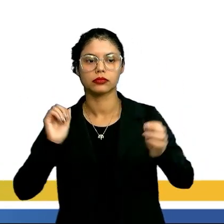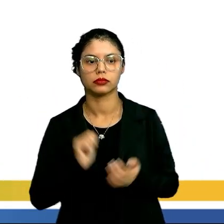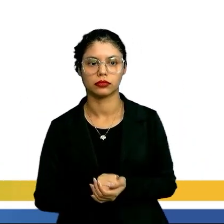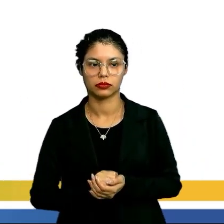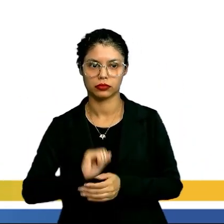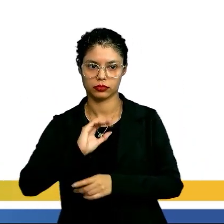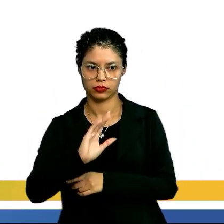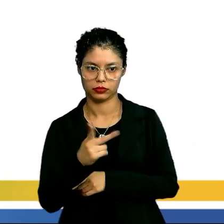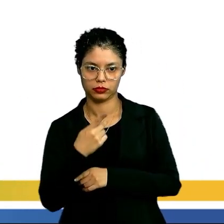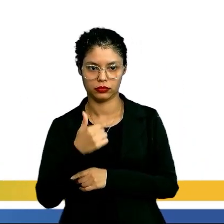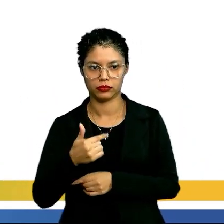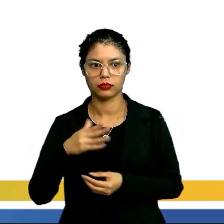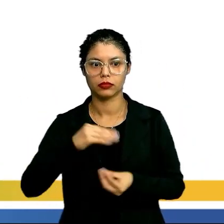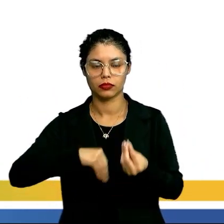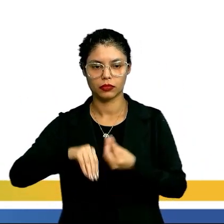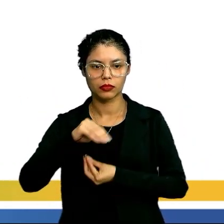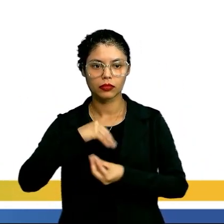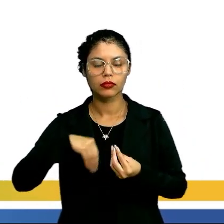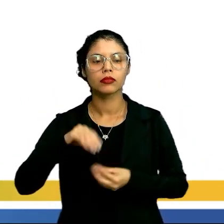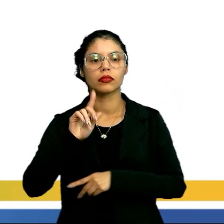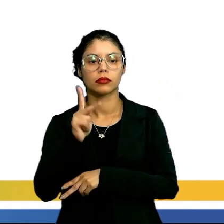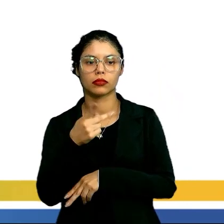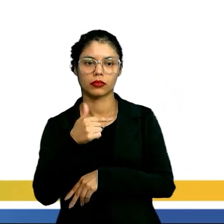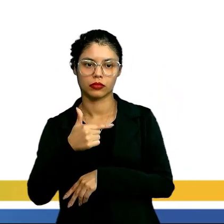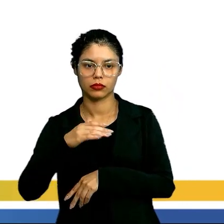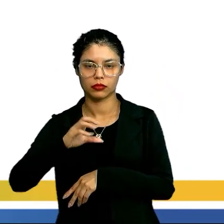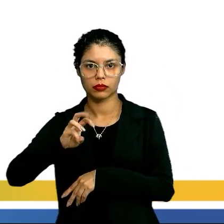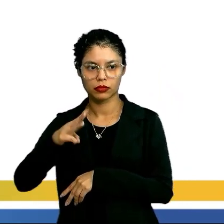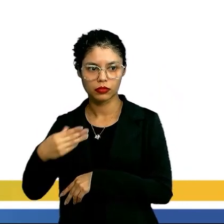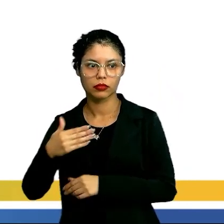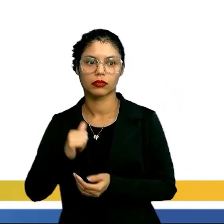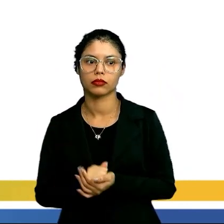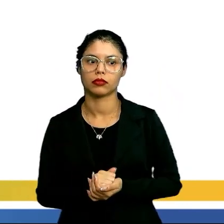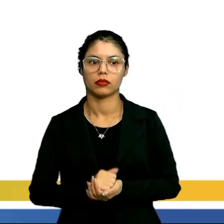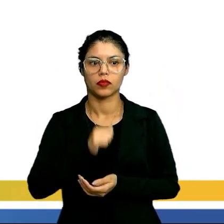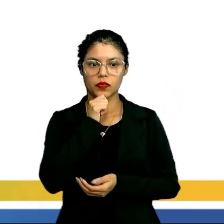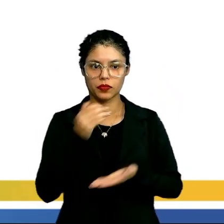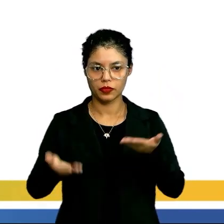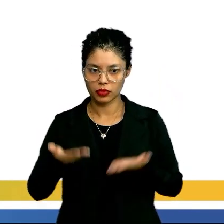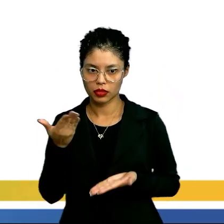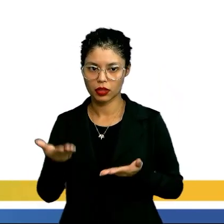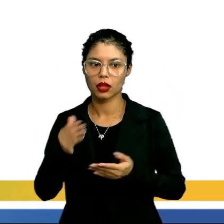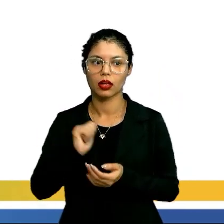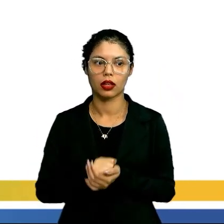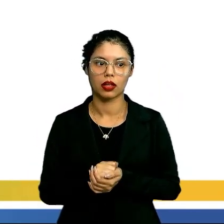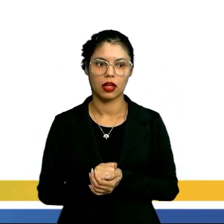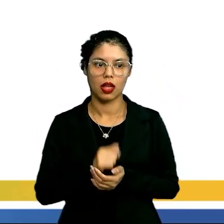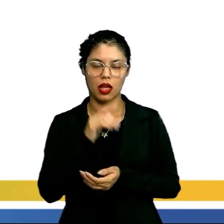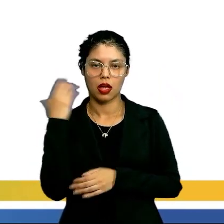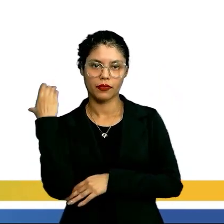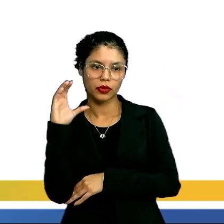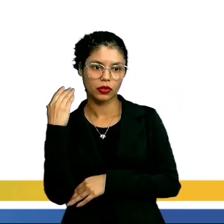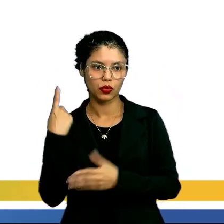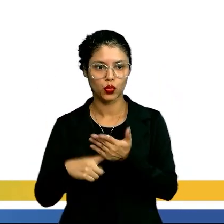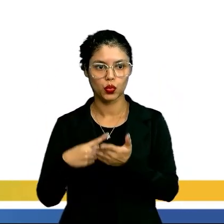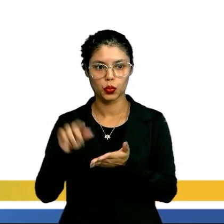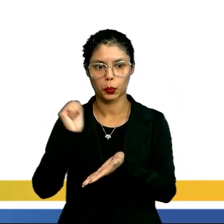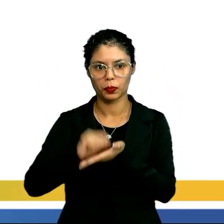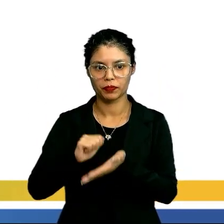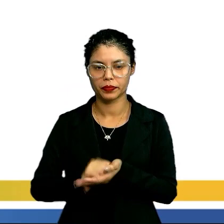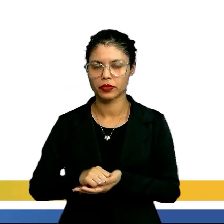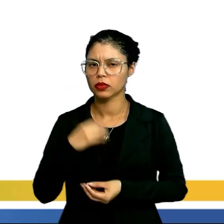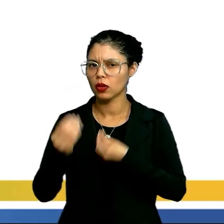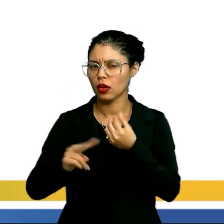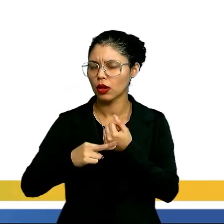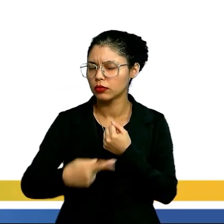água, formando ácido carbônico. A alteração do equilíbrio anterior relacionada ao vazamento do refrigerante nas condições descritas